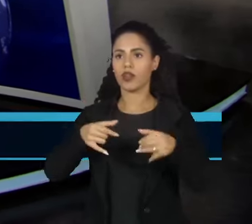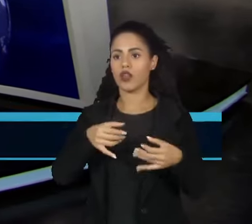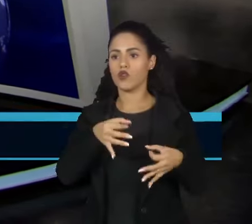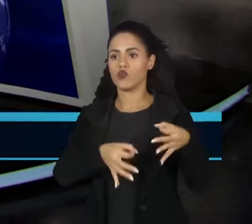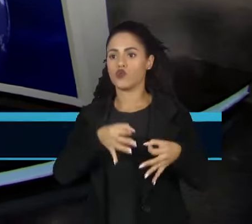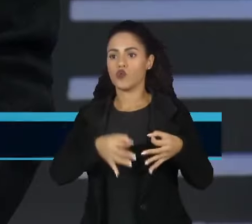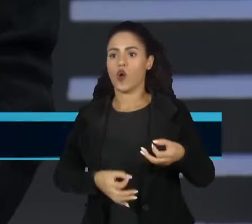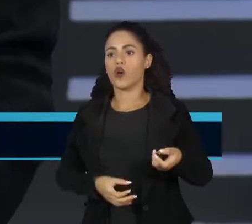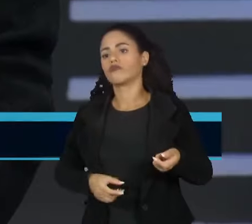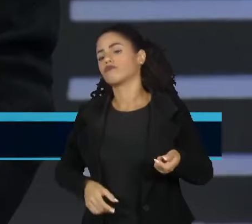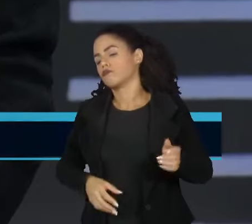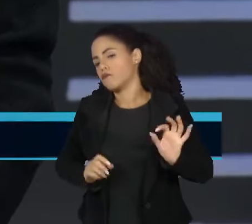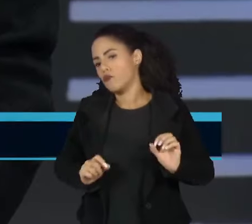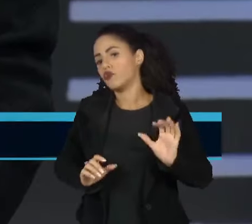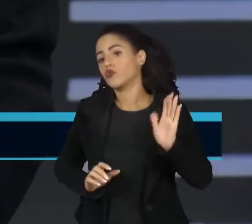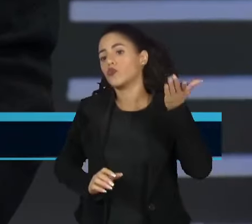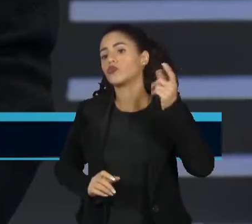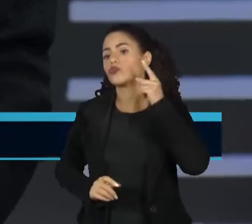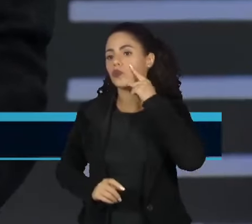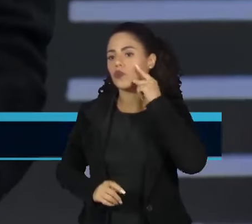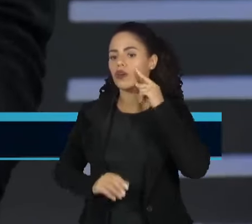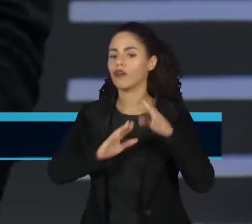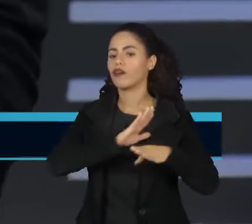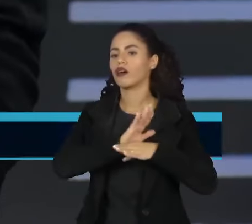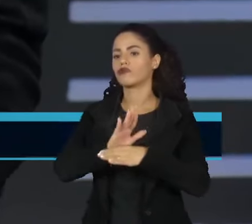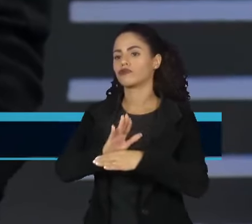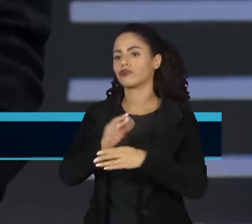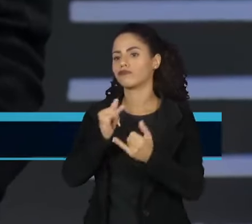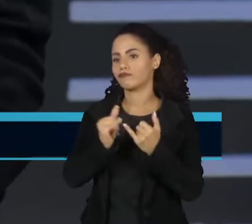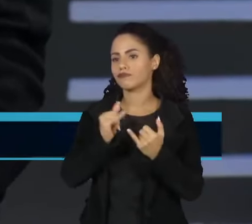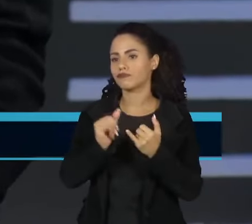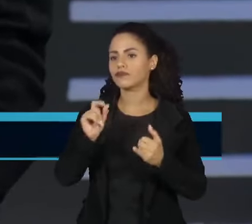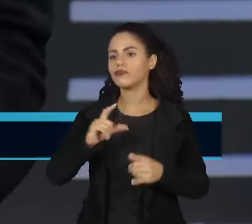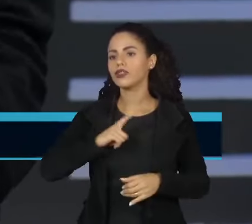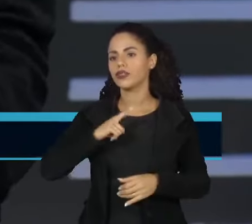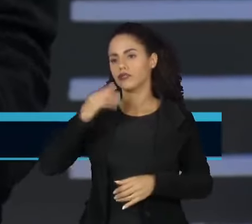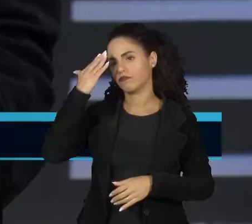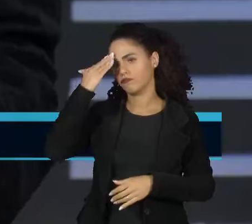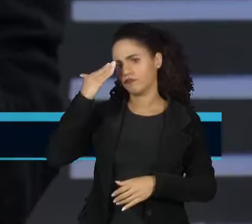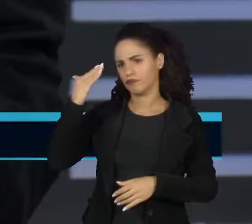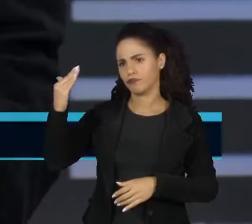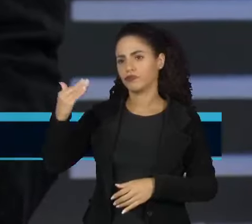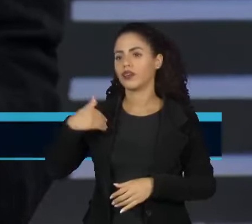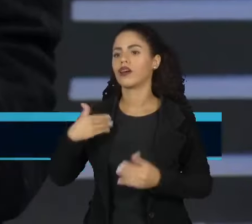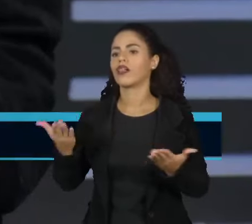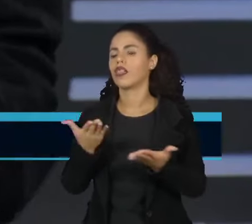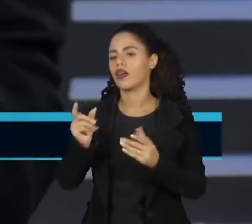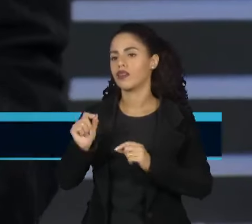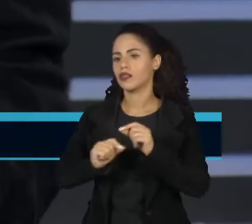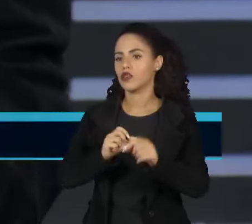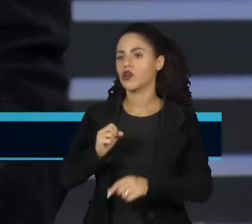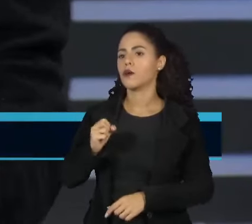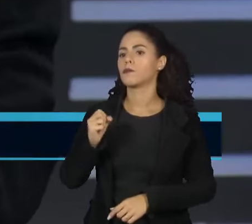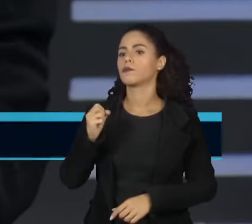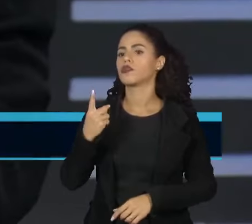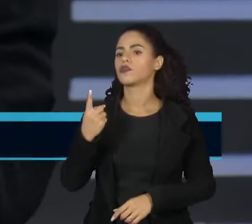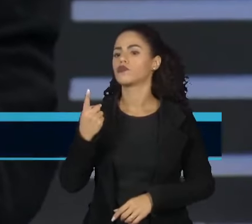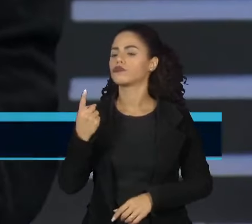jurídicos, às vezes, até podem ajudar o candidato. Tem um caso muito famoso durante a República de Weimar, nos anos